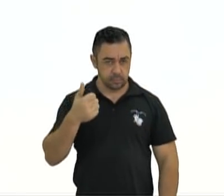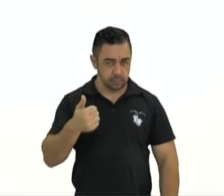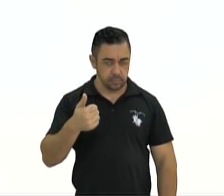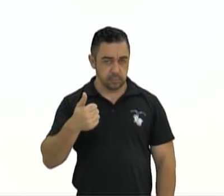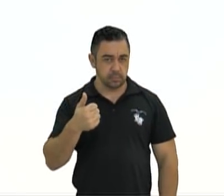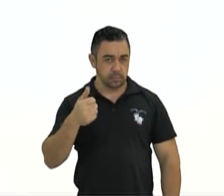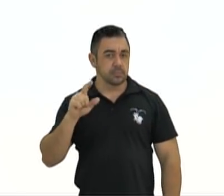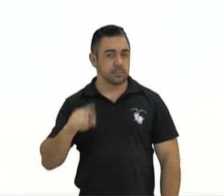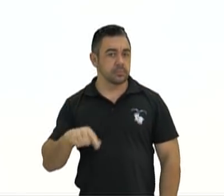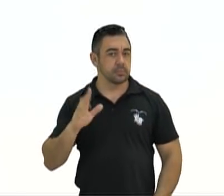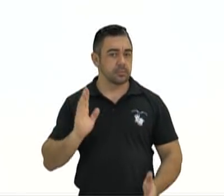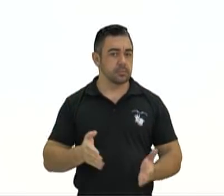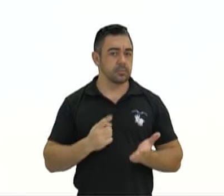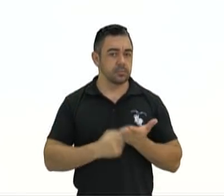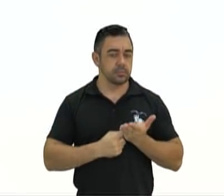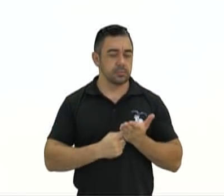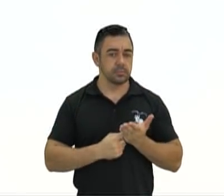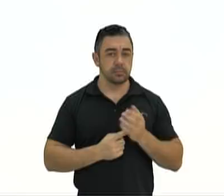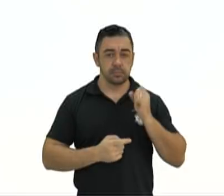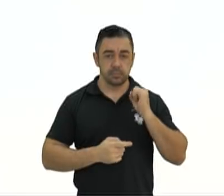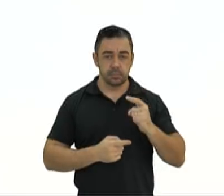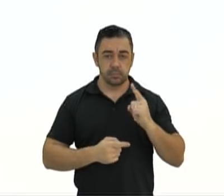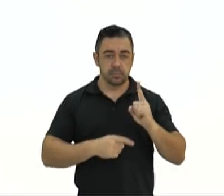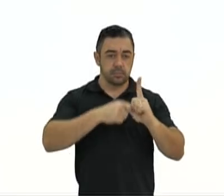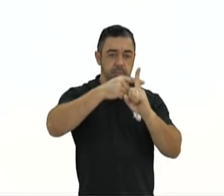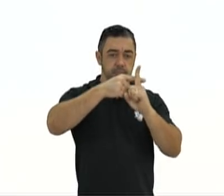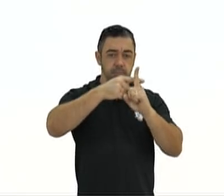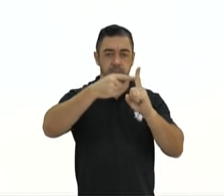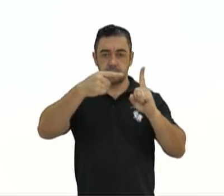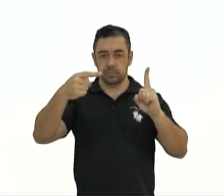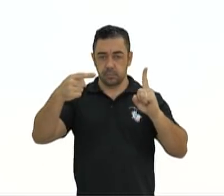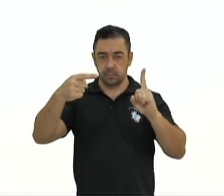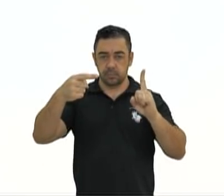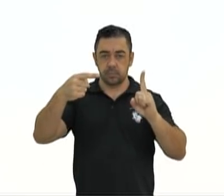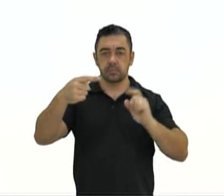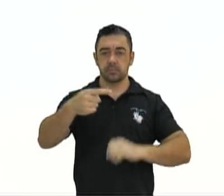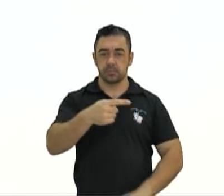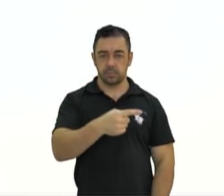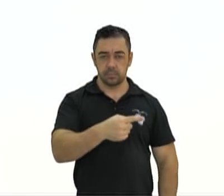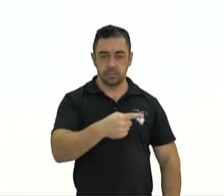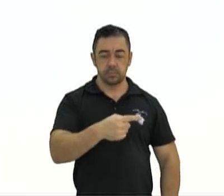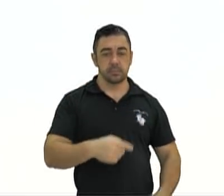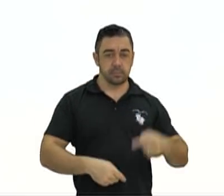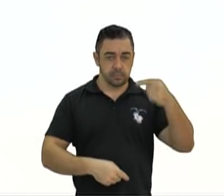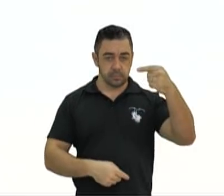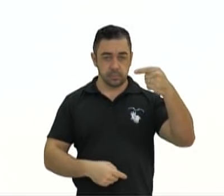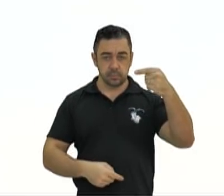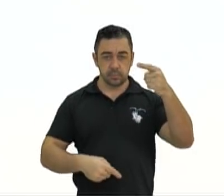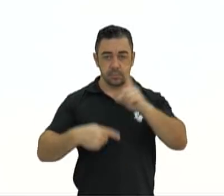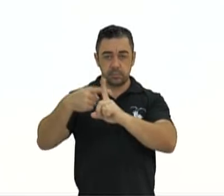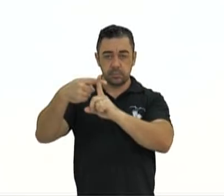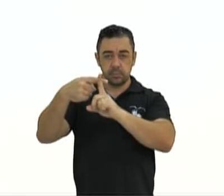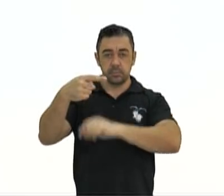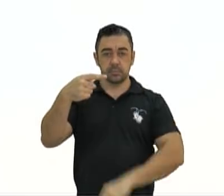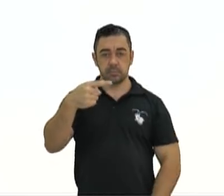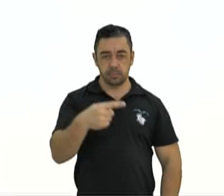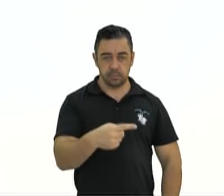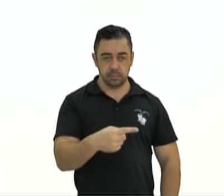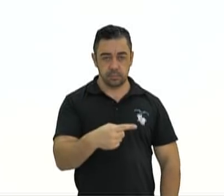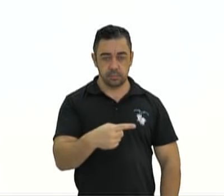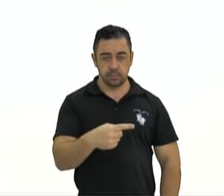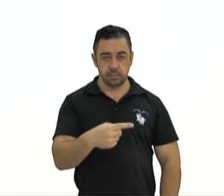Isso é uma convenção. Se os sinais fossem diferentes, se aqui fosse mais e aqui fosse menos, eu transformaria em